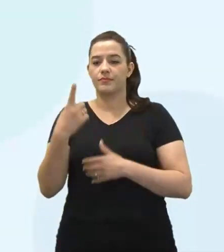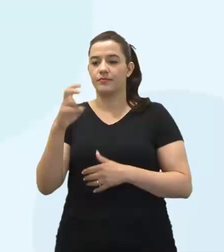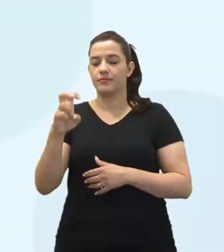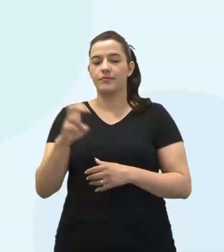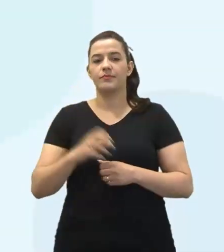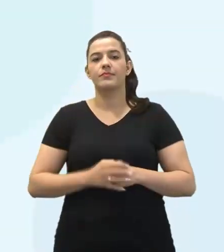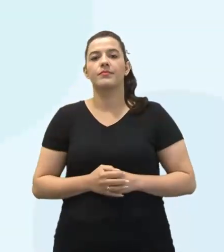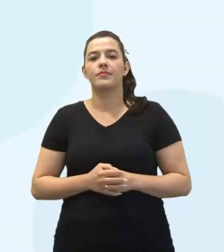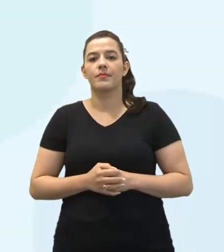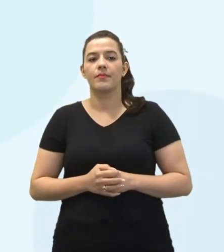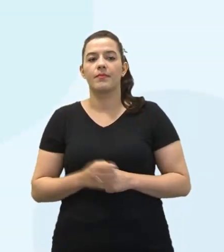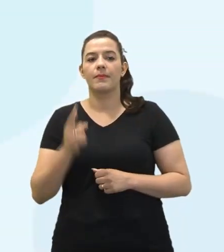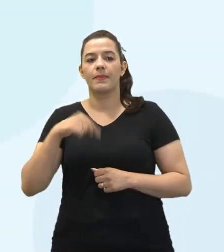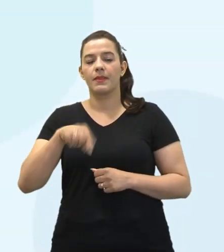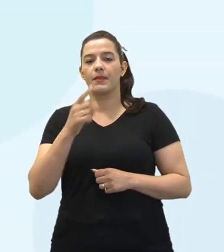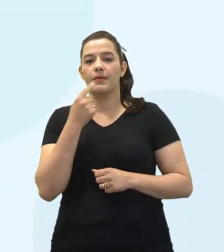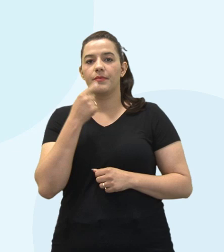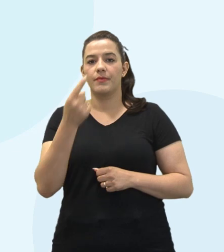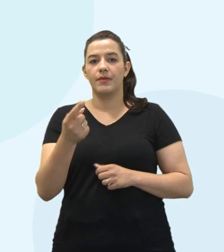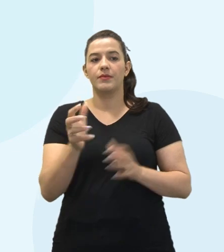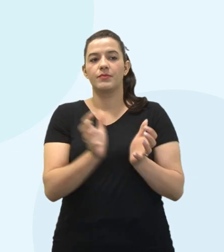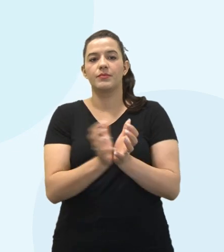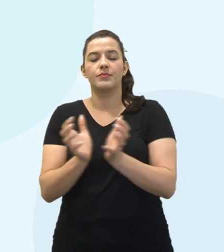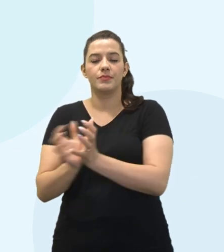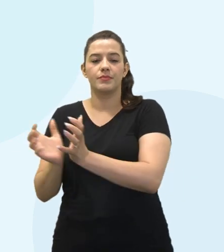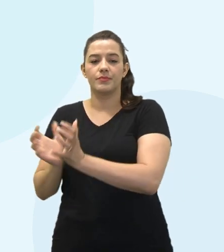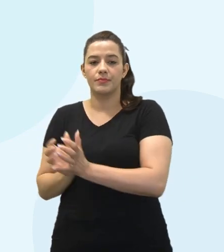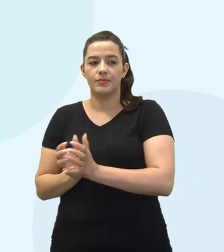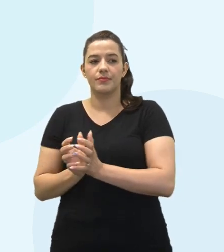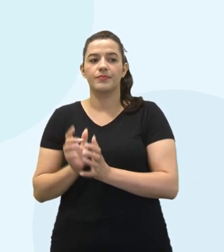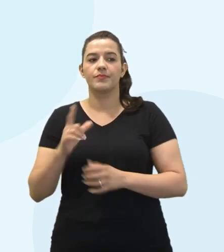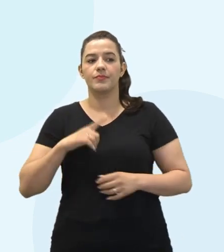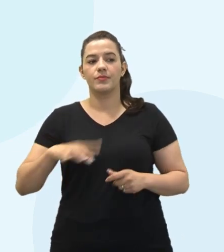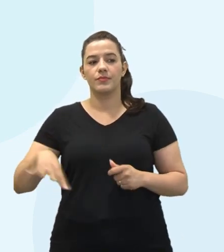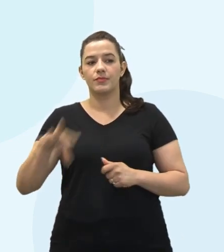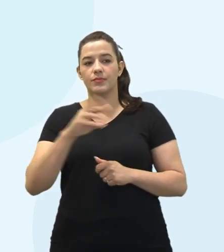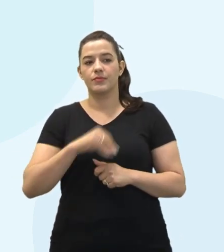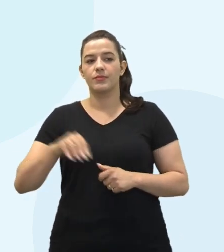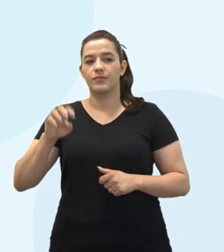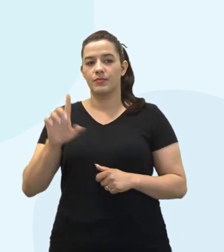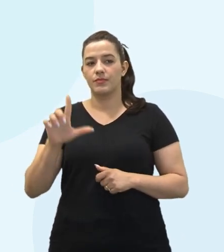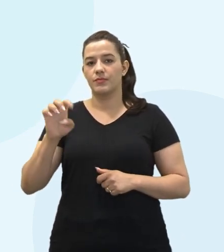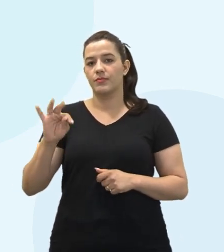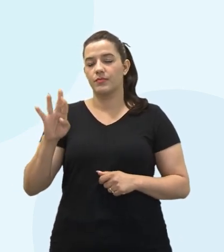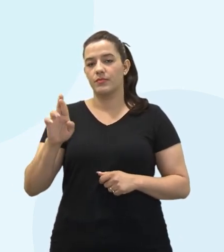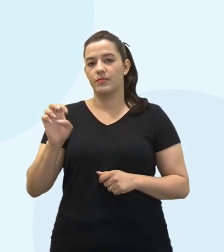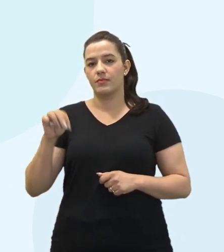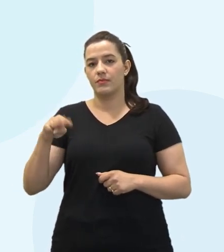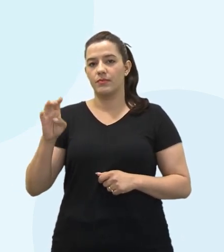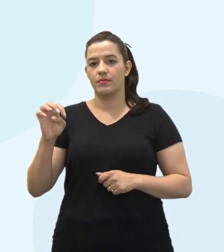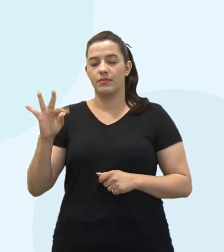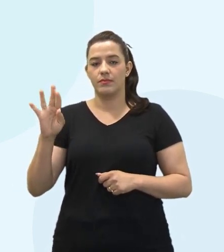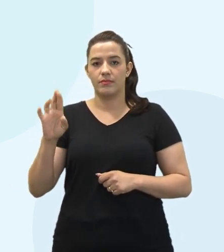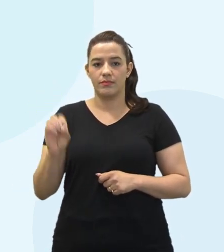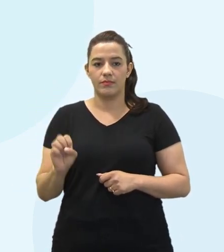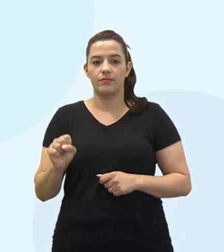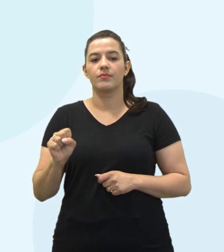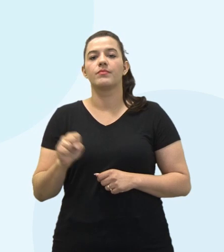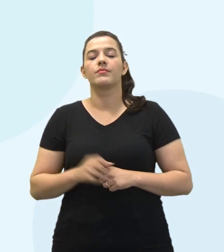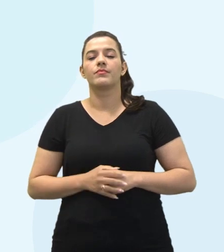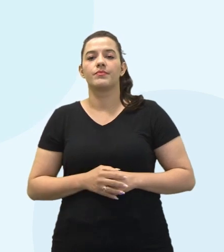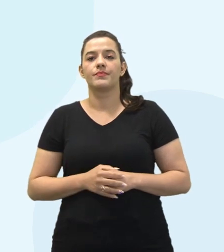15 que vai falar do agrupamento letramentos né Muito bem